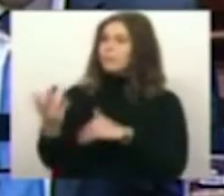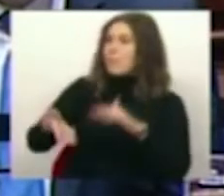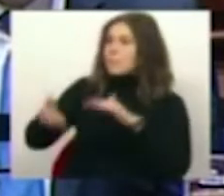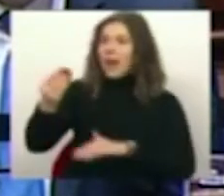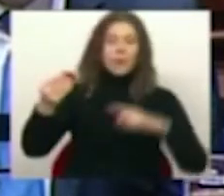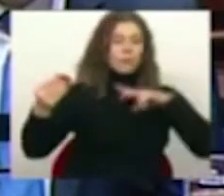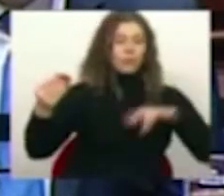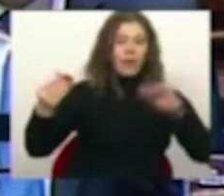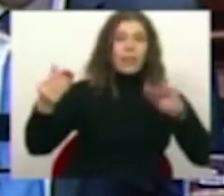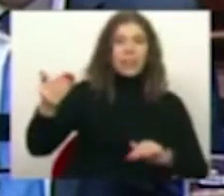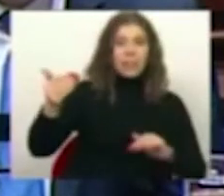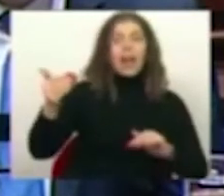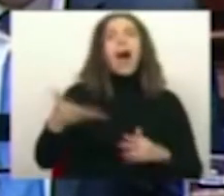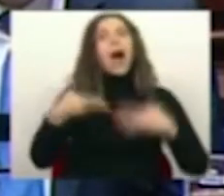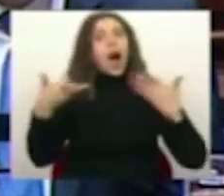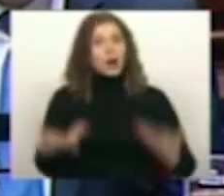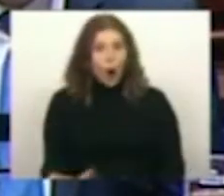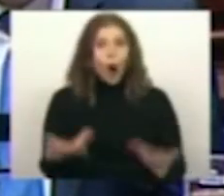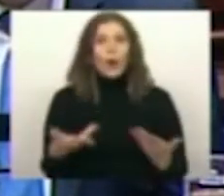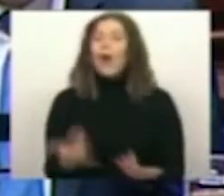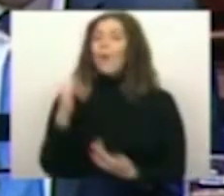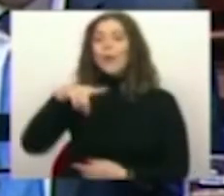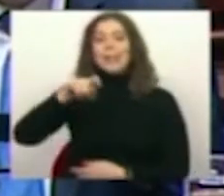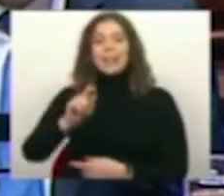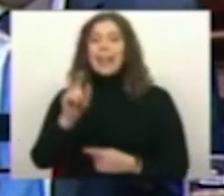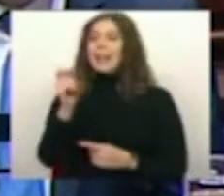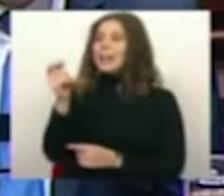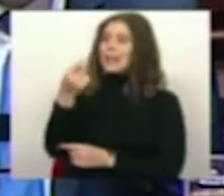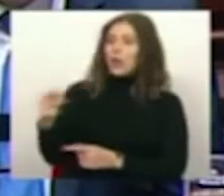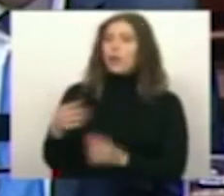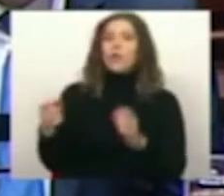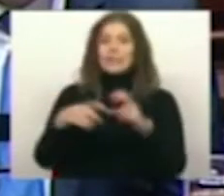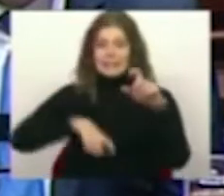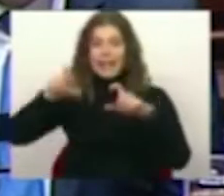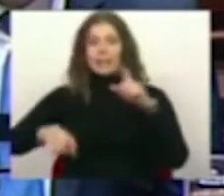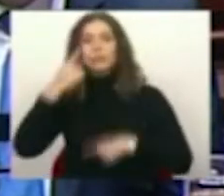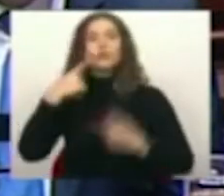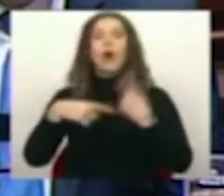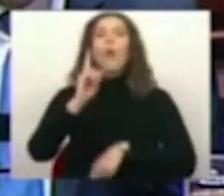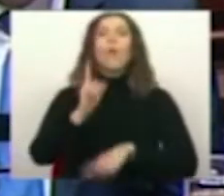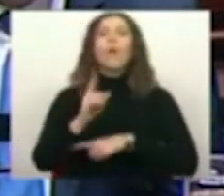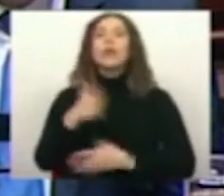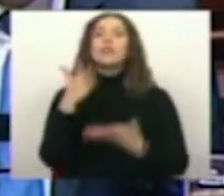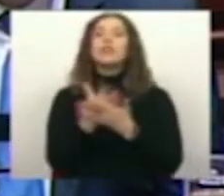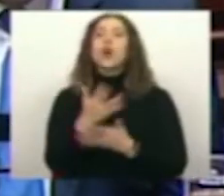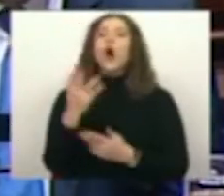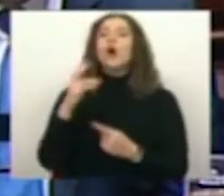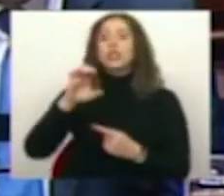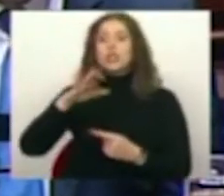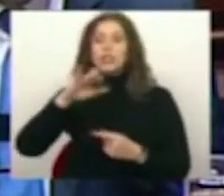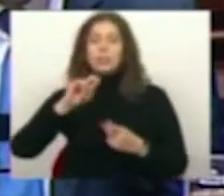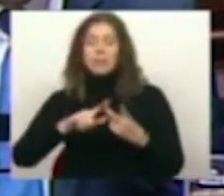Portugal, quando agora o INE e o Eurostat o que vieram dizer foi que só o Chipre e a